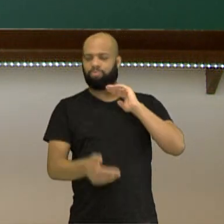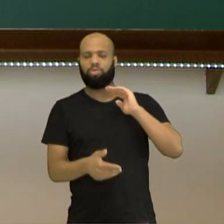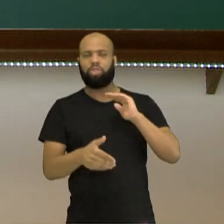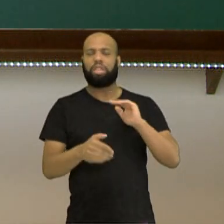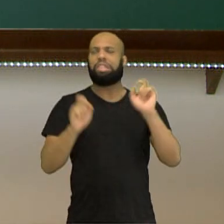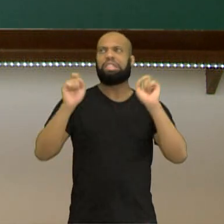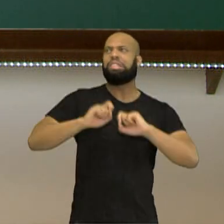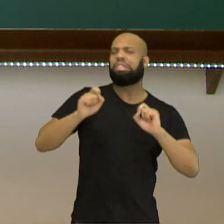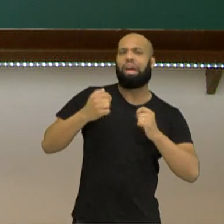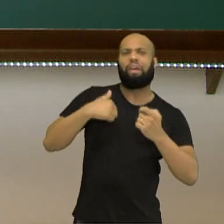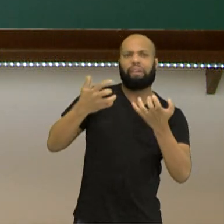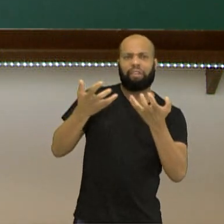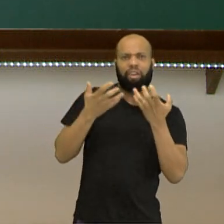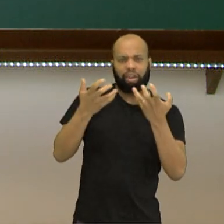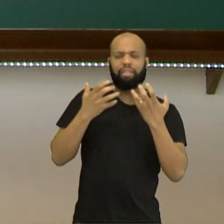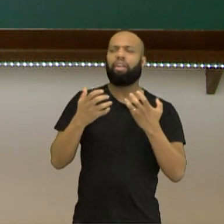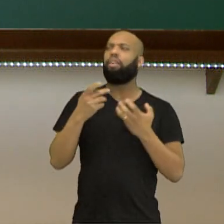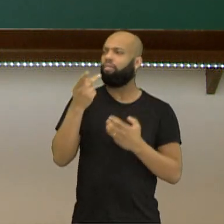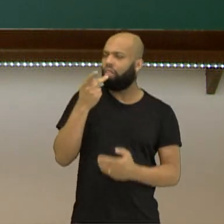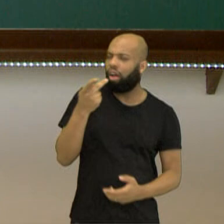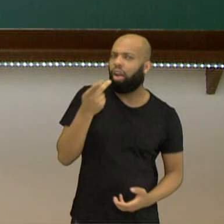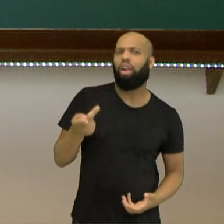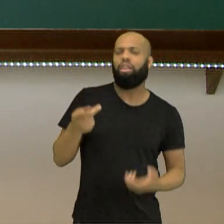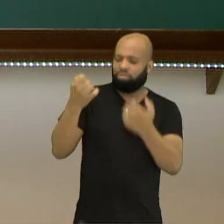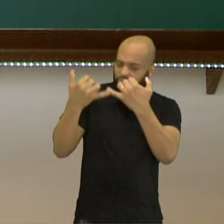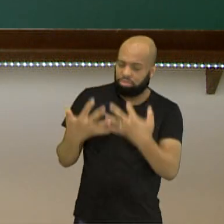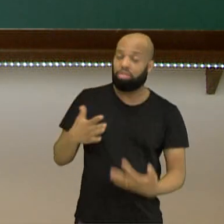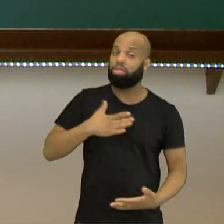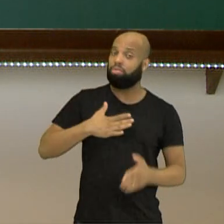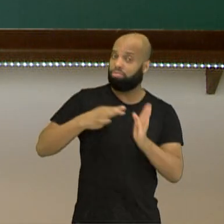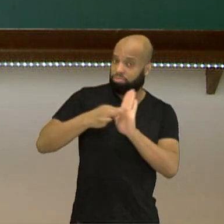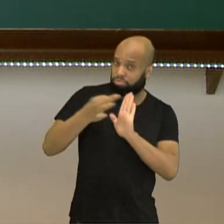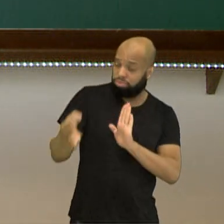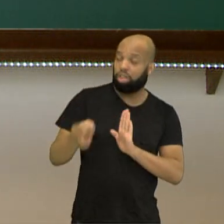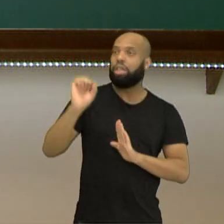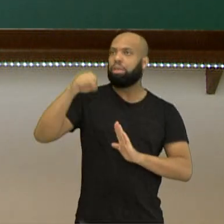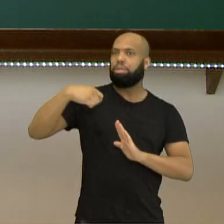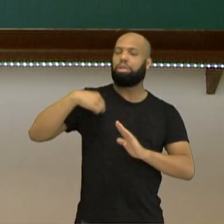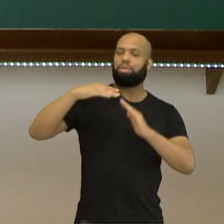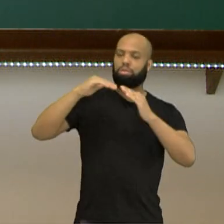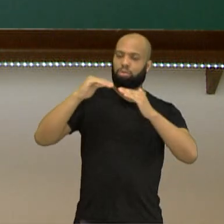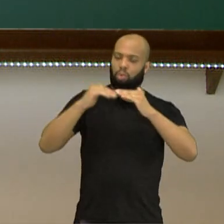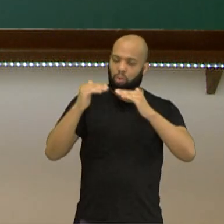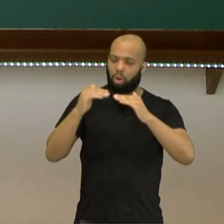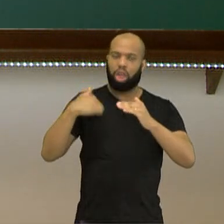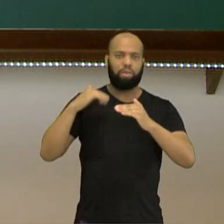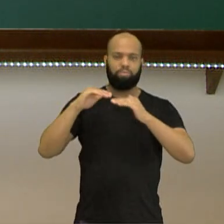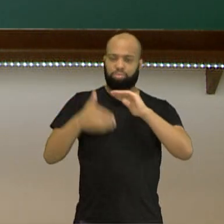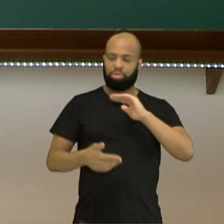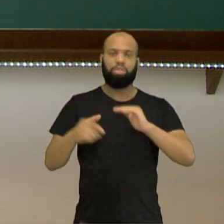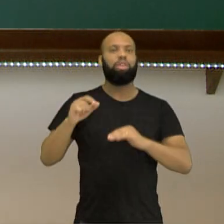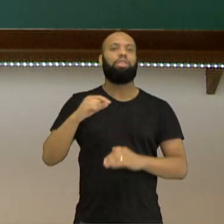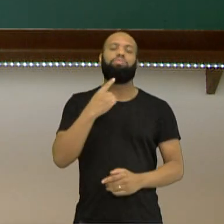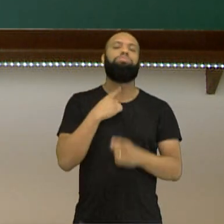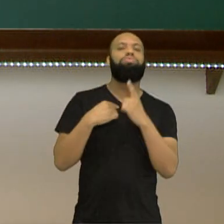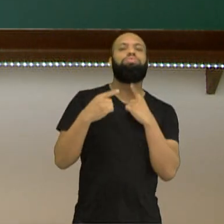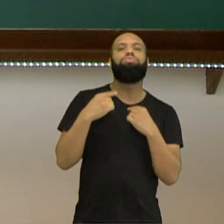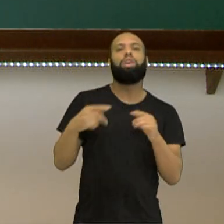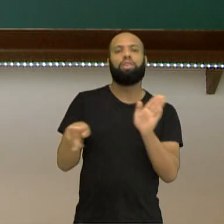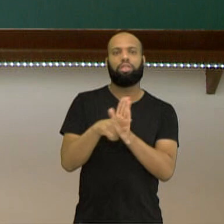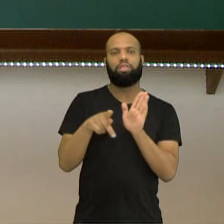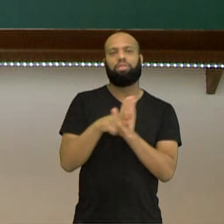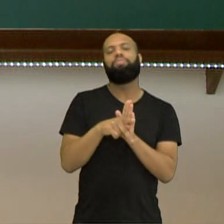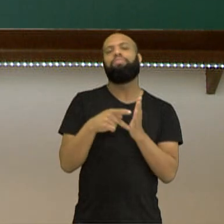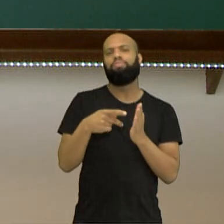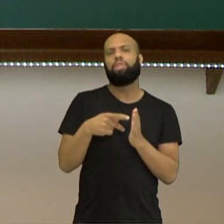eu concordo com isso, poderia ter feito dessa maneira. Não, eu não concordo. Eu fico com vontade de falar. Muitas